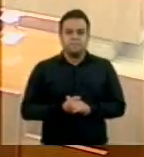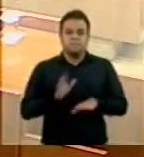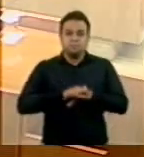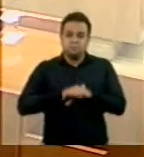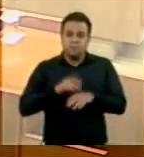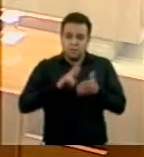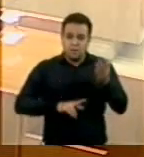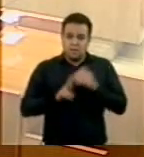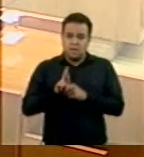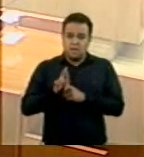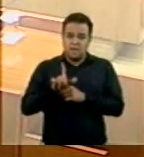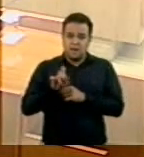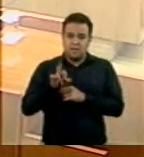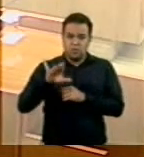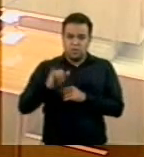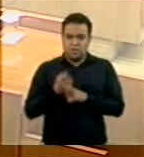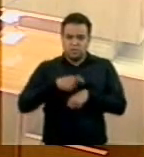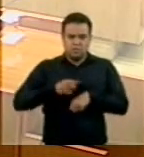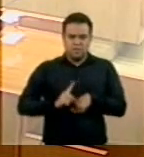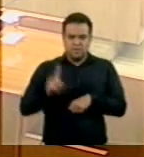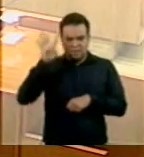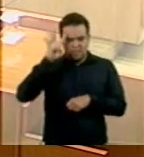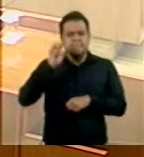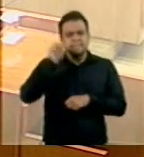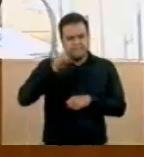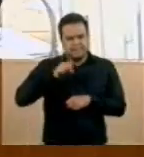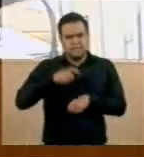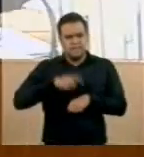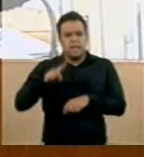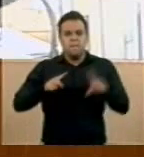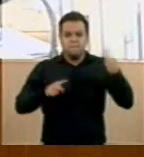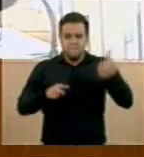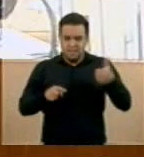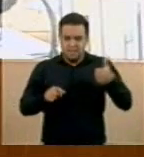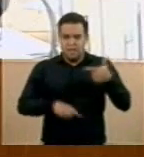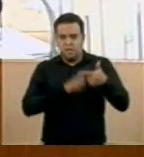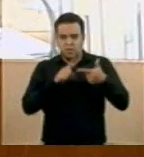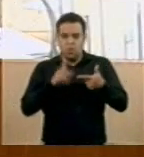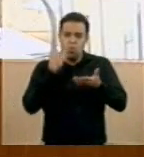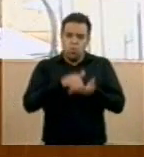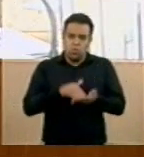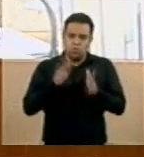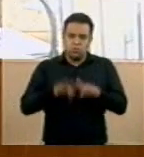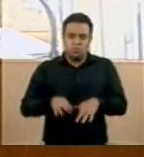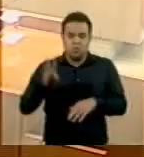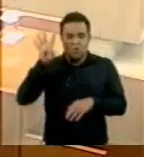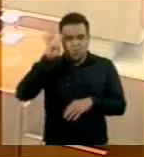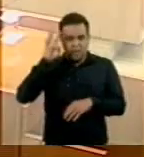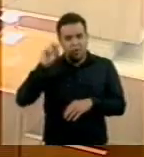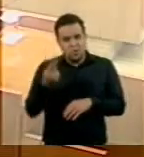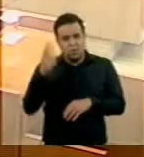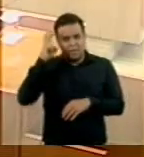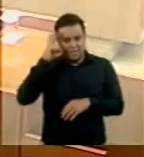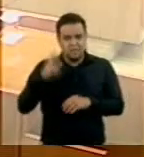não terá espaço na quarta-feira? Na quarta, sim. Primeiro esta, depois o outro, e se terminar na quinta. Está muito otimista.